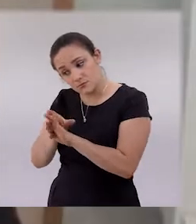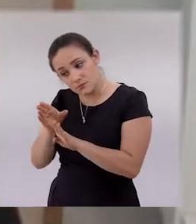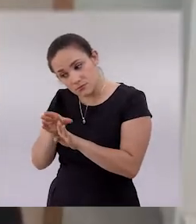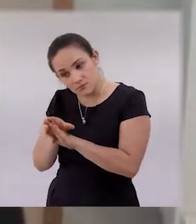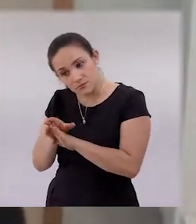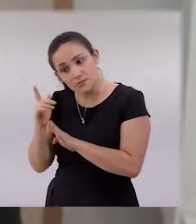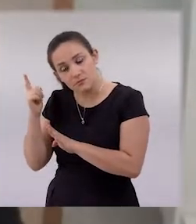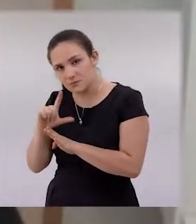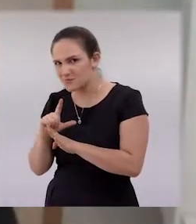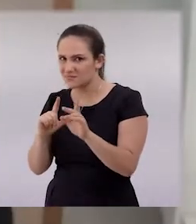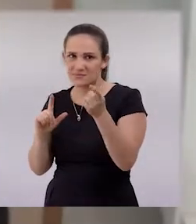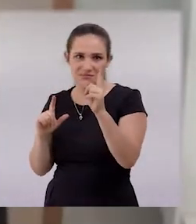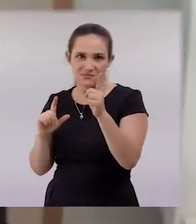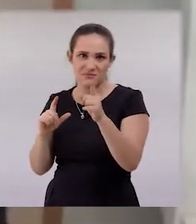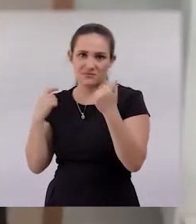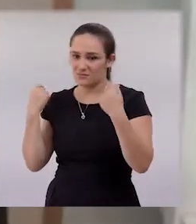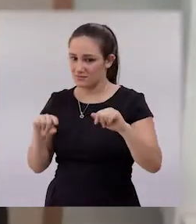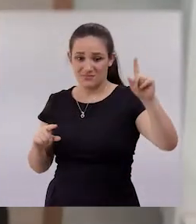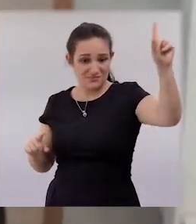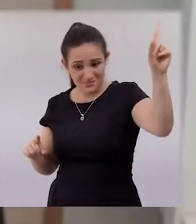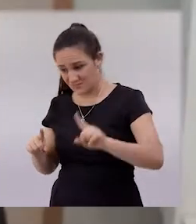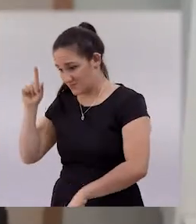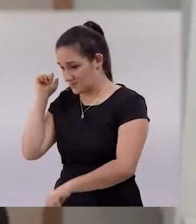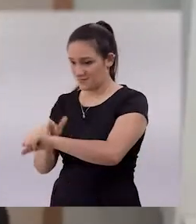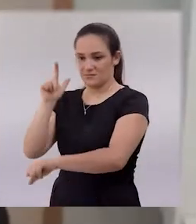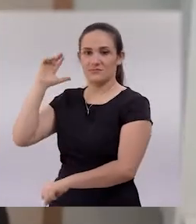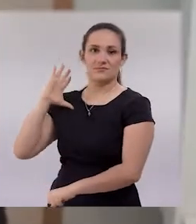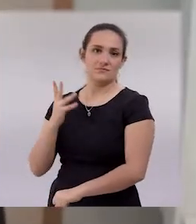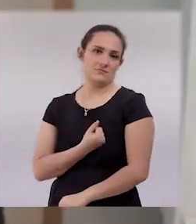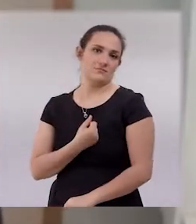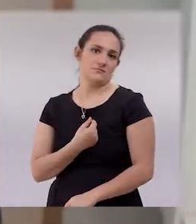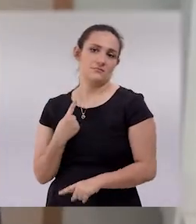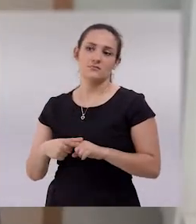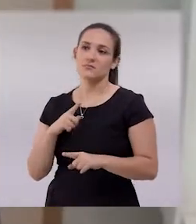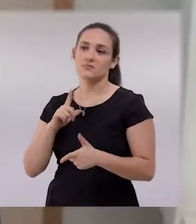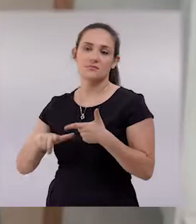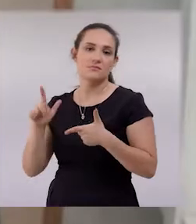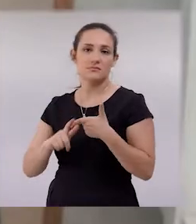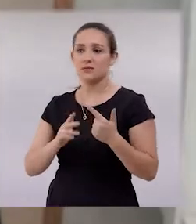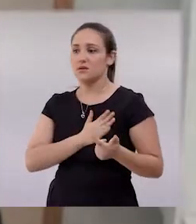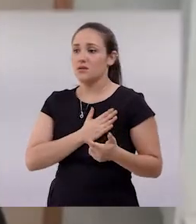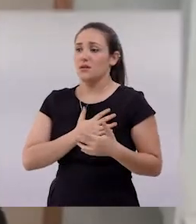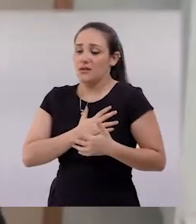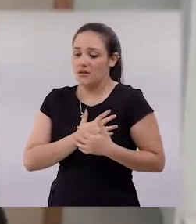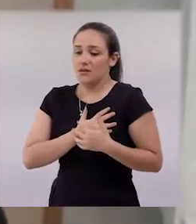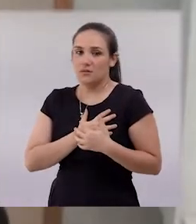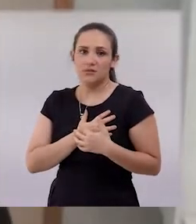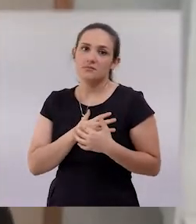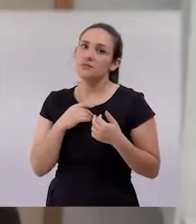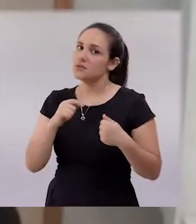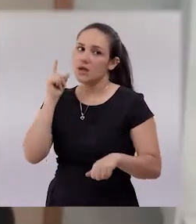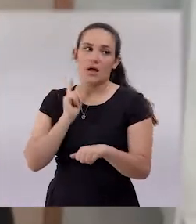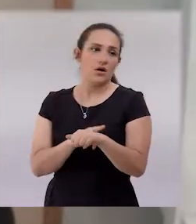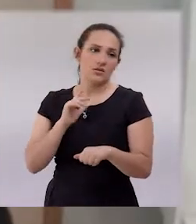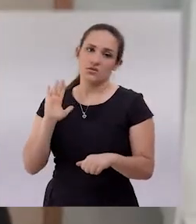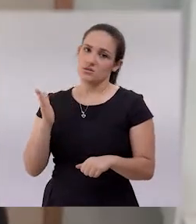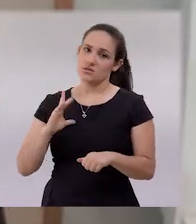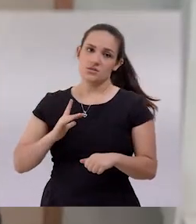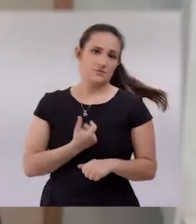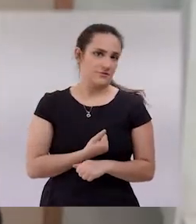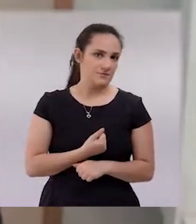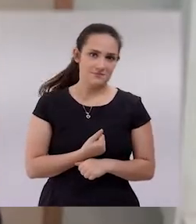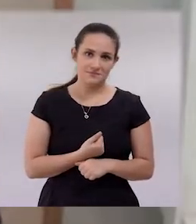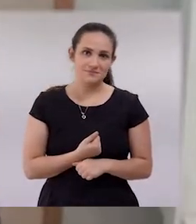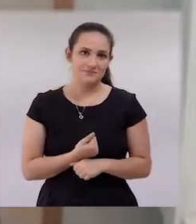De forma alguma. E, muito pelo contrário, esse paciente, ele é informado, né, desde o momento que ele faz